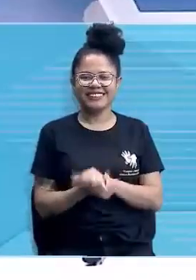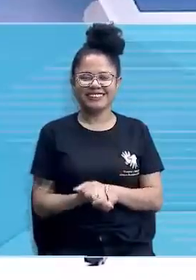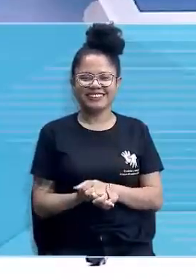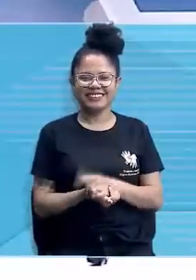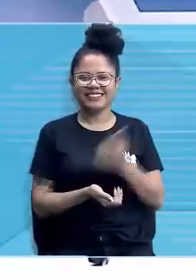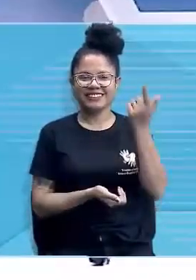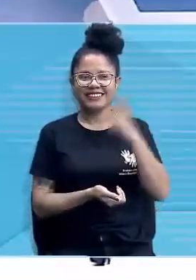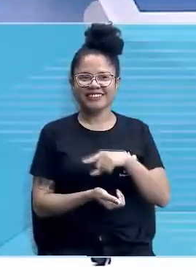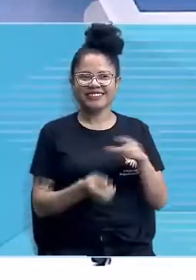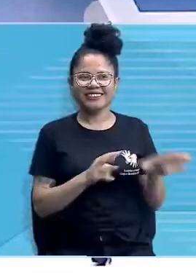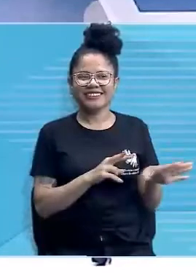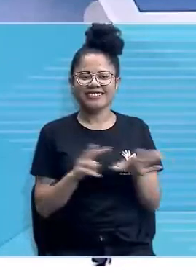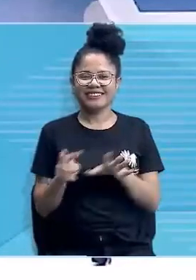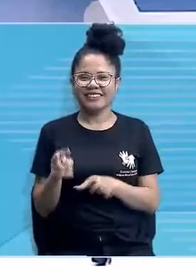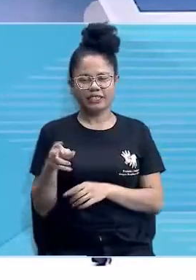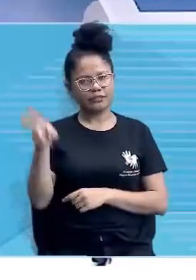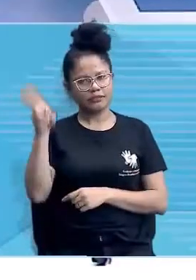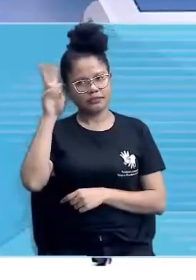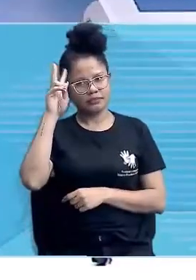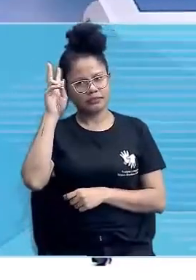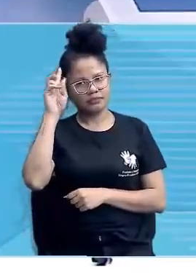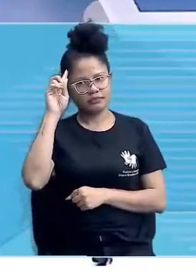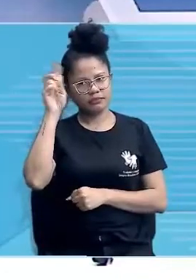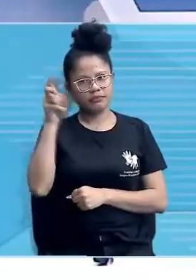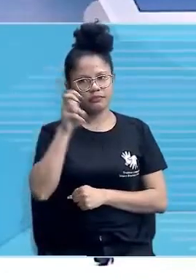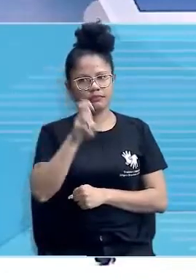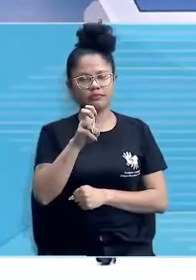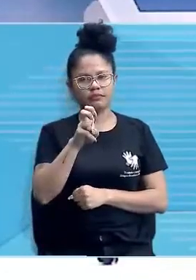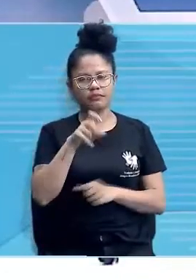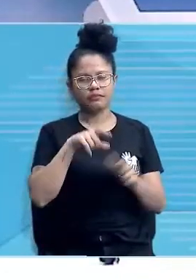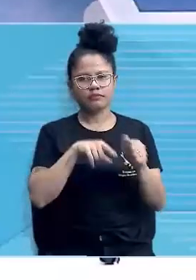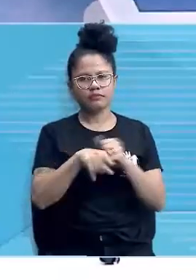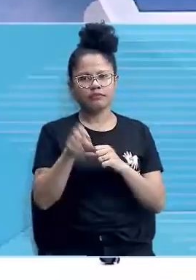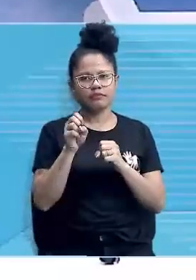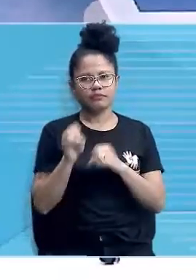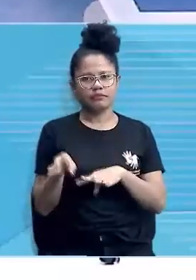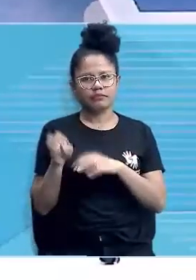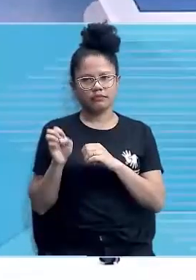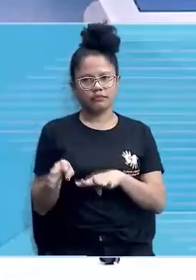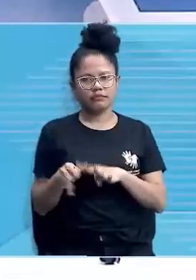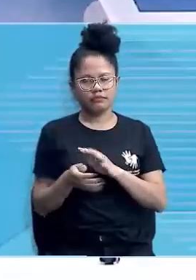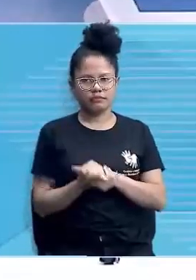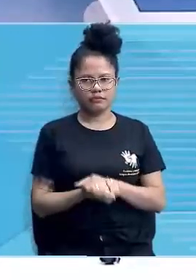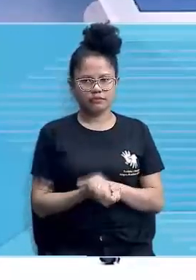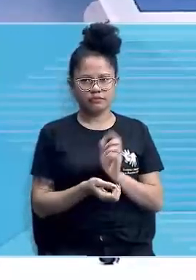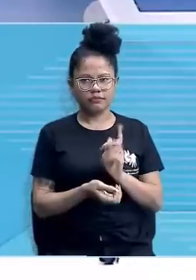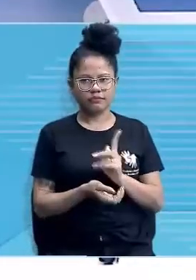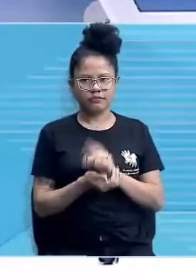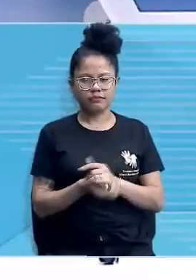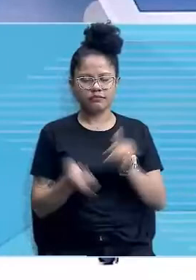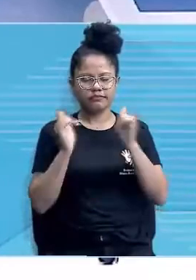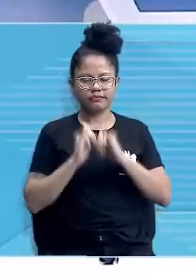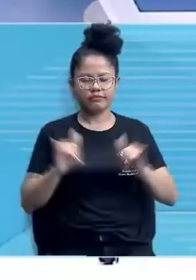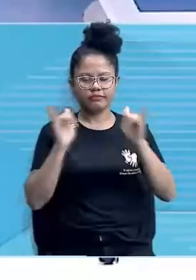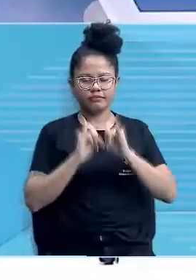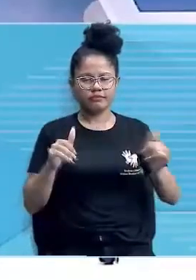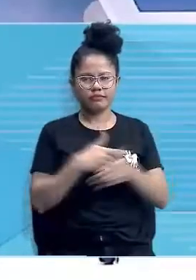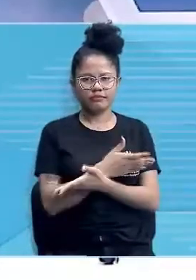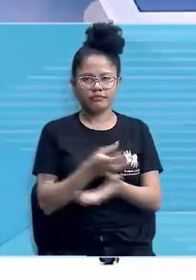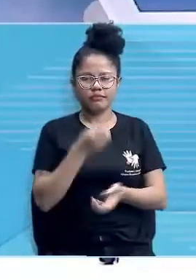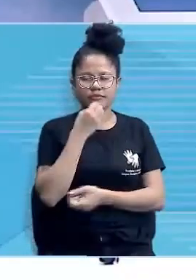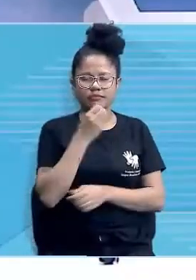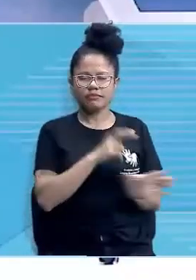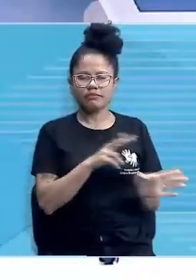acontecer na próxima segunda-feira dia cinco de setembro então próximo a segunda já é mês de setembro desejo a vocês uma ótima semana